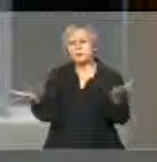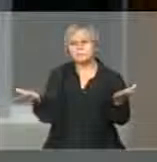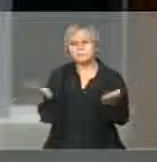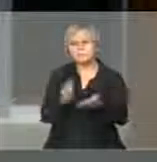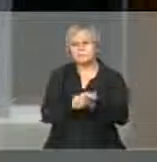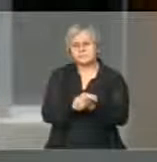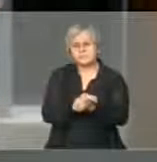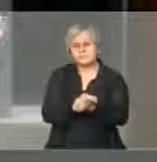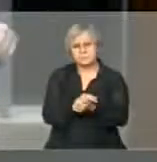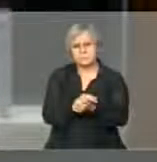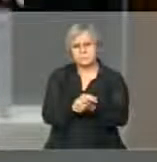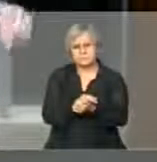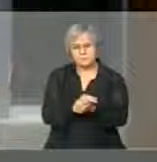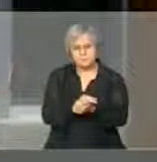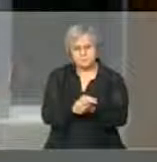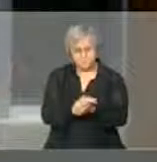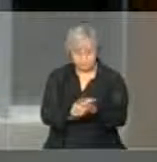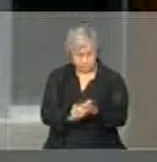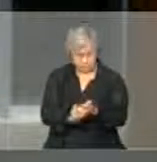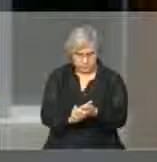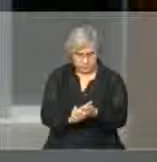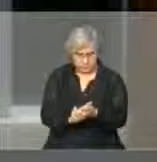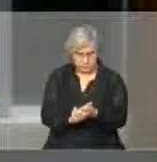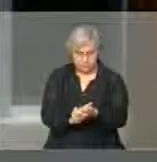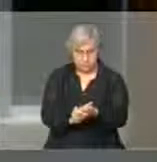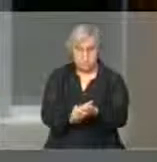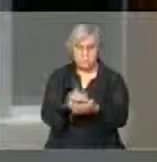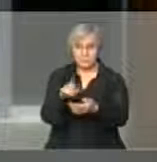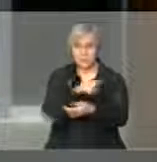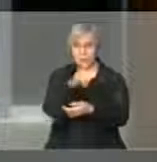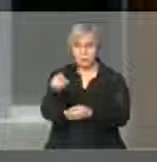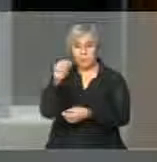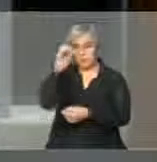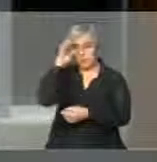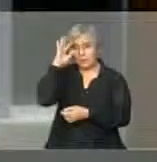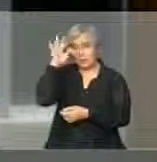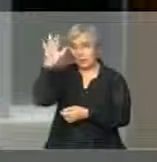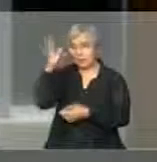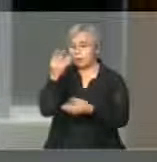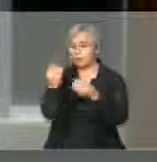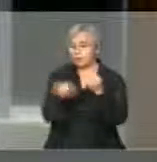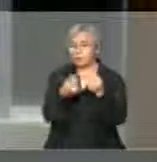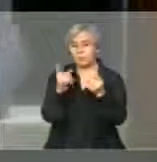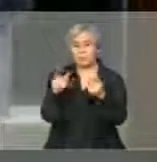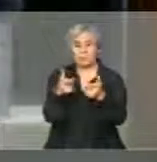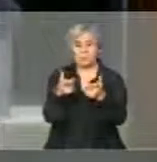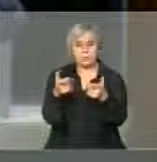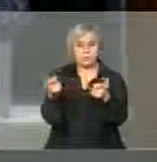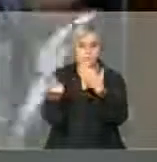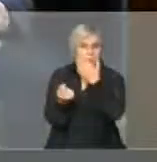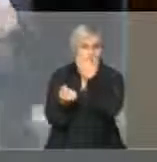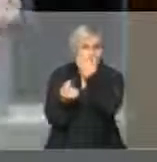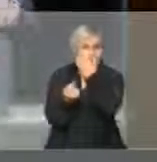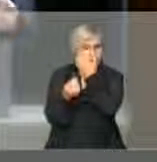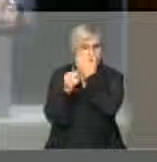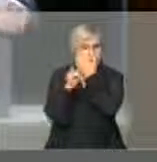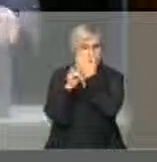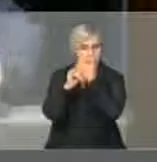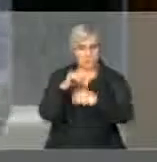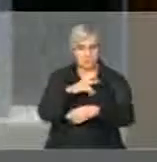e joga essa conta para o consumidor. Para vocês terem uma ideia do tamanho da conta, se tivesse vale da